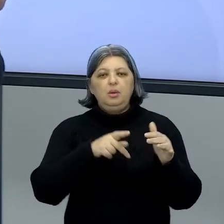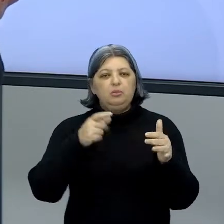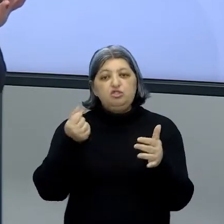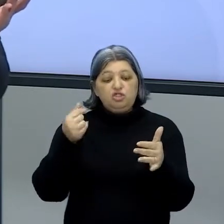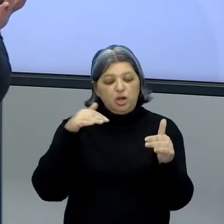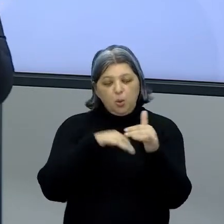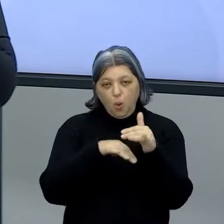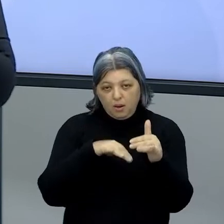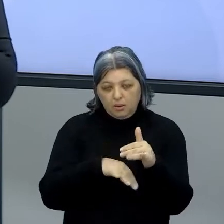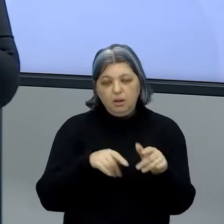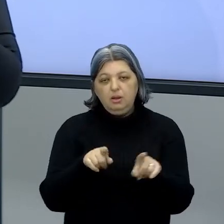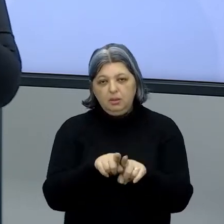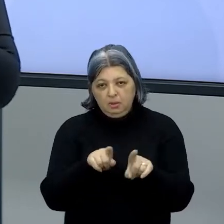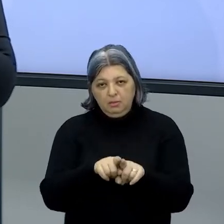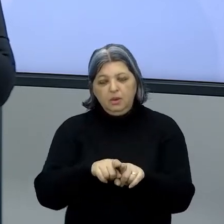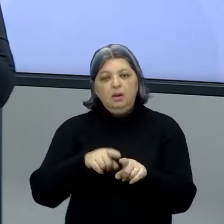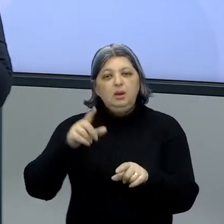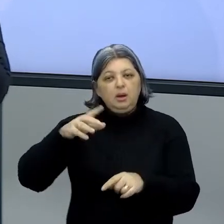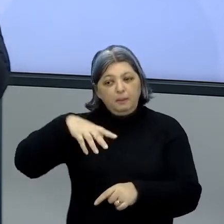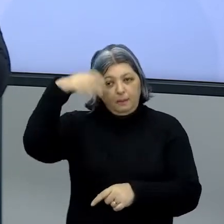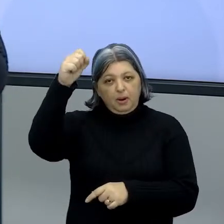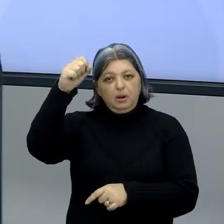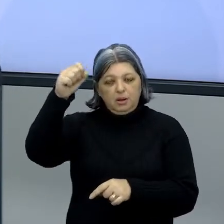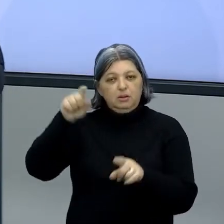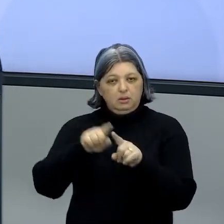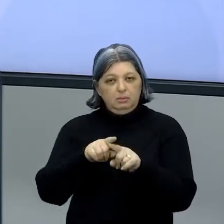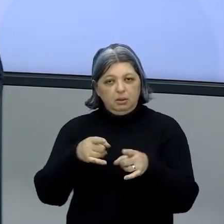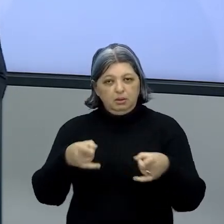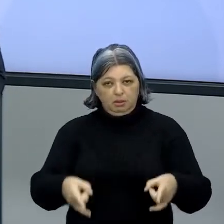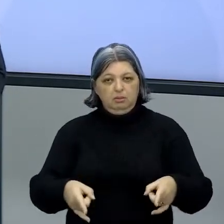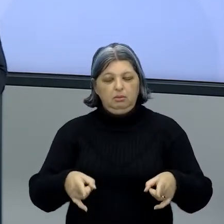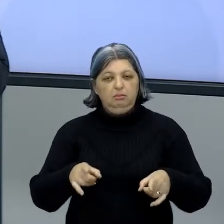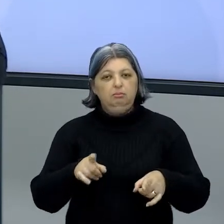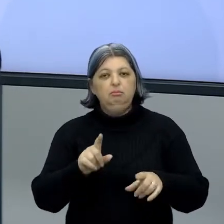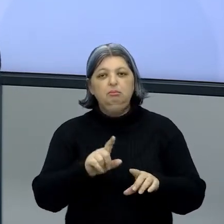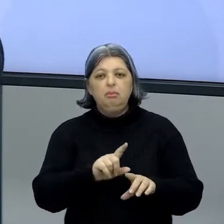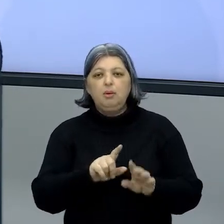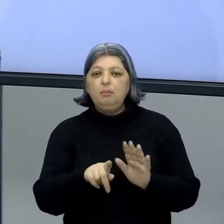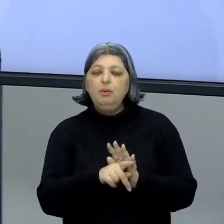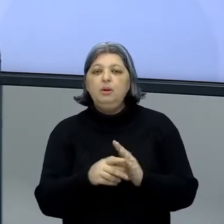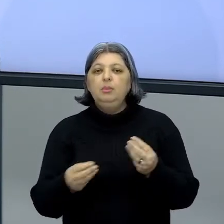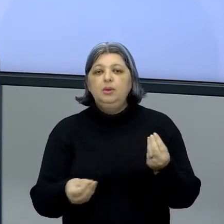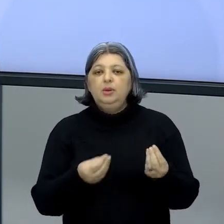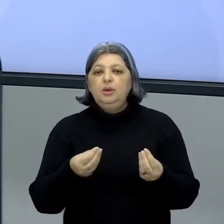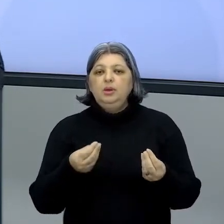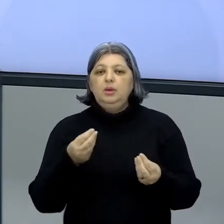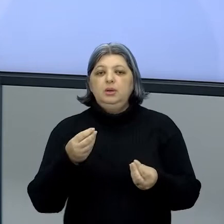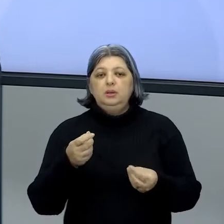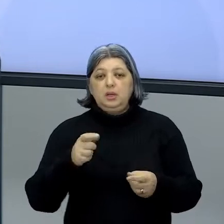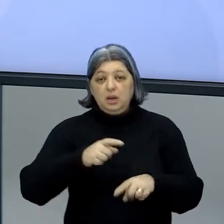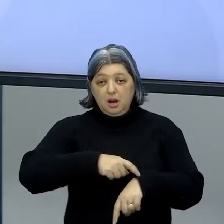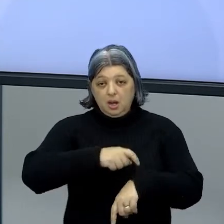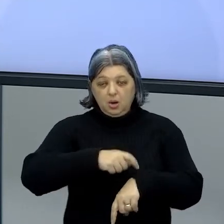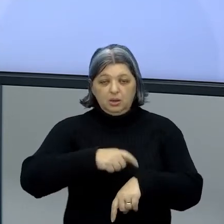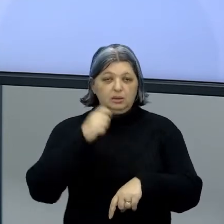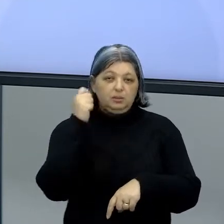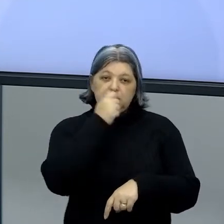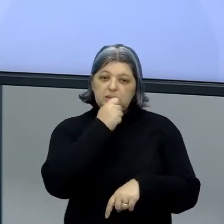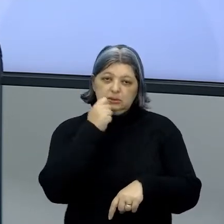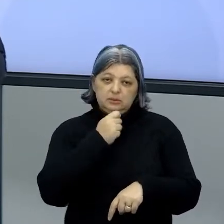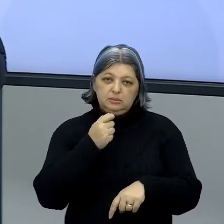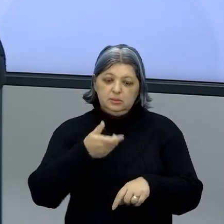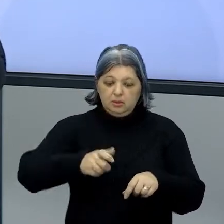estar ligado, isso também é conscientização aí, isso é economia sustentável, né? Na hora que a gente for escovar os dentes, não deixa a torneira